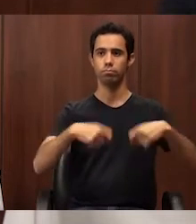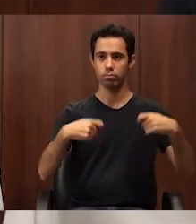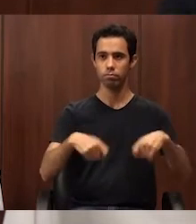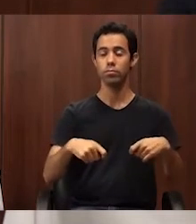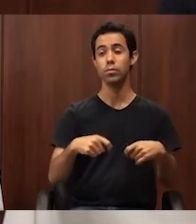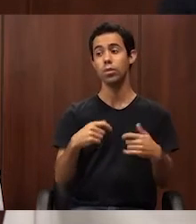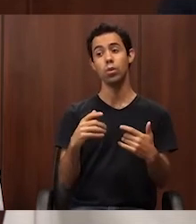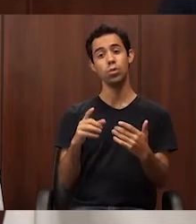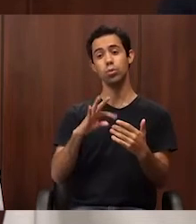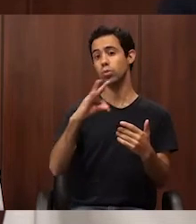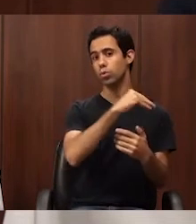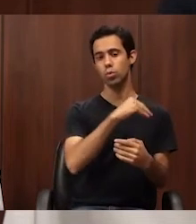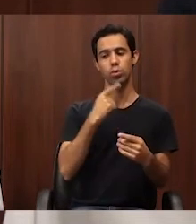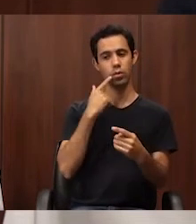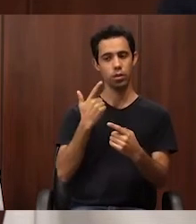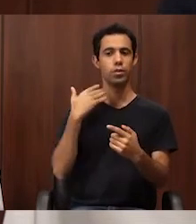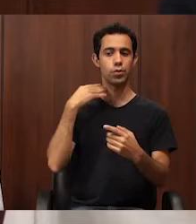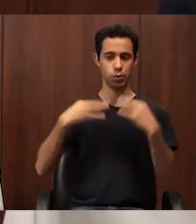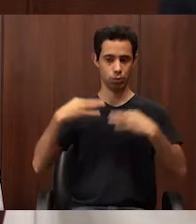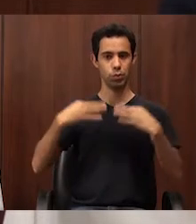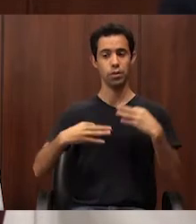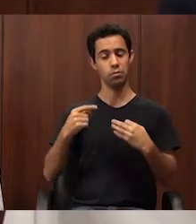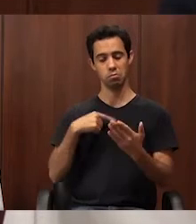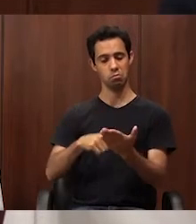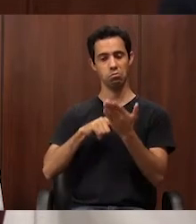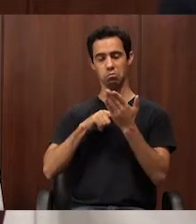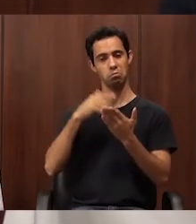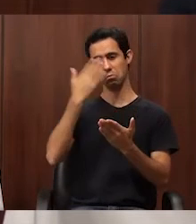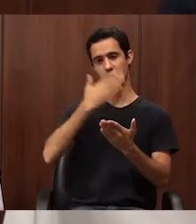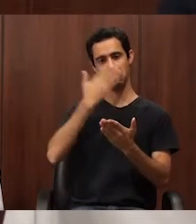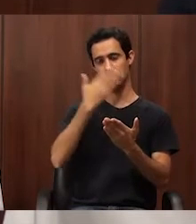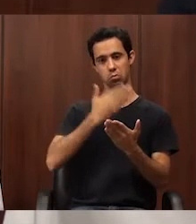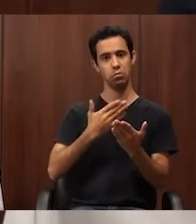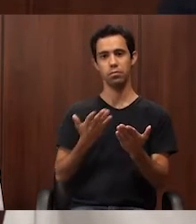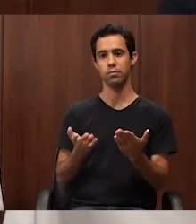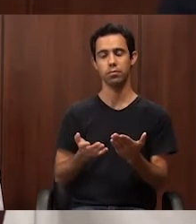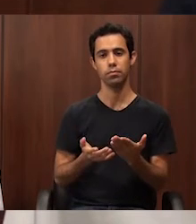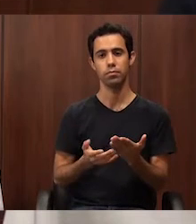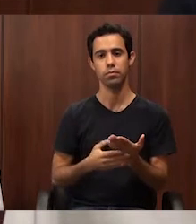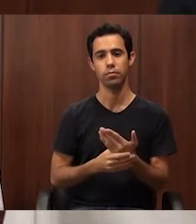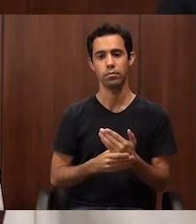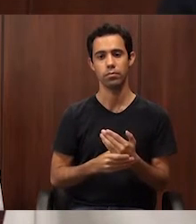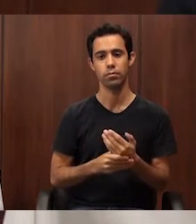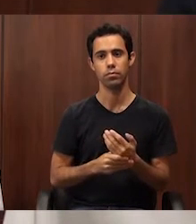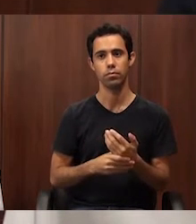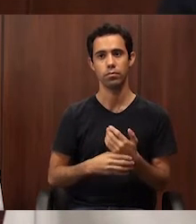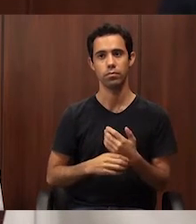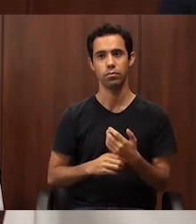para o judiciário, essa é uma informação que não aparece. Se ela existe, ela não é transparente.